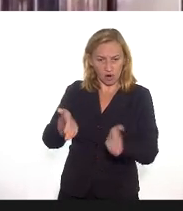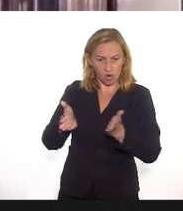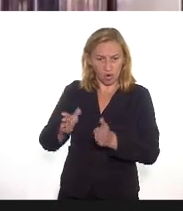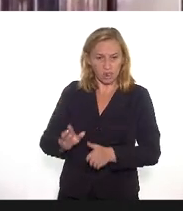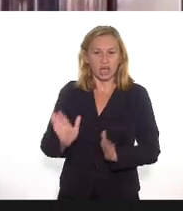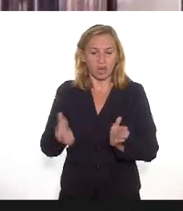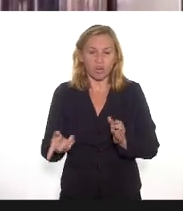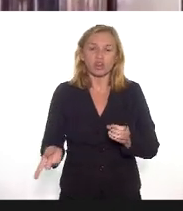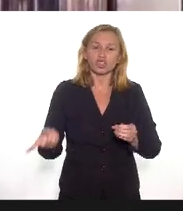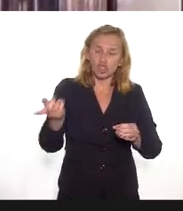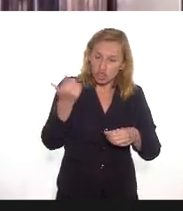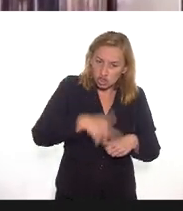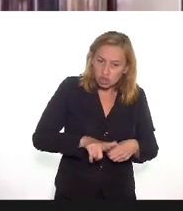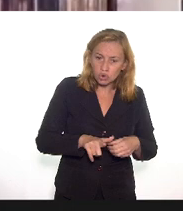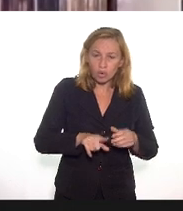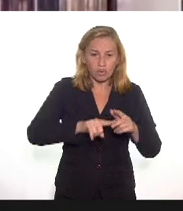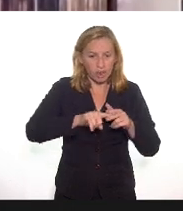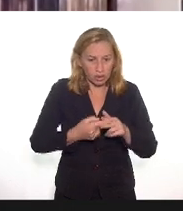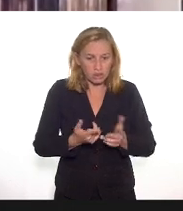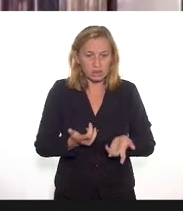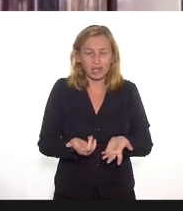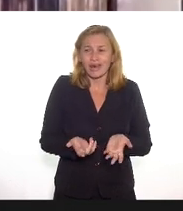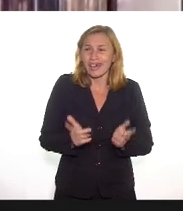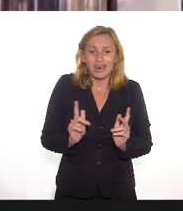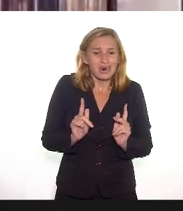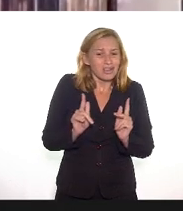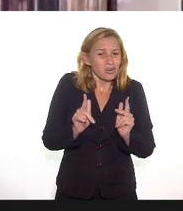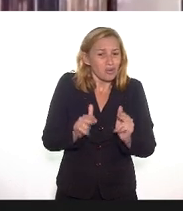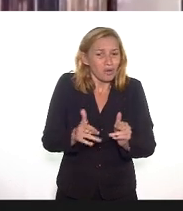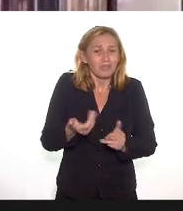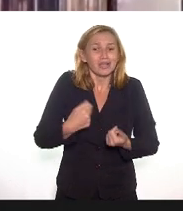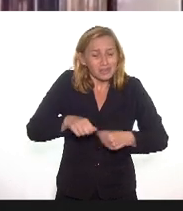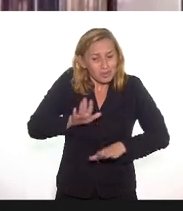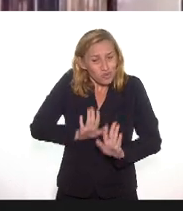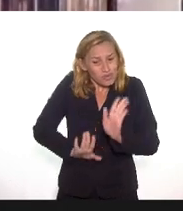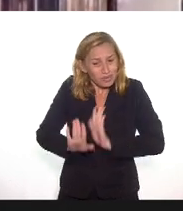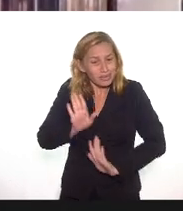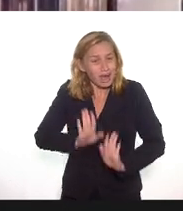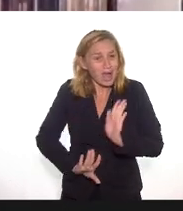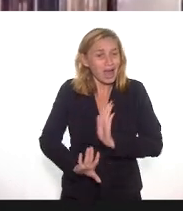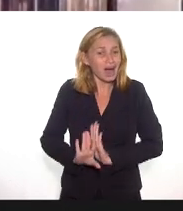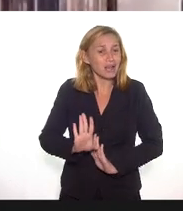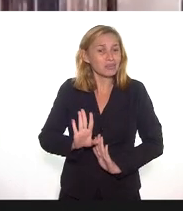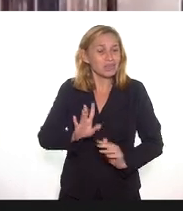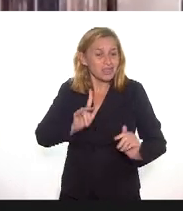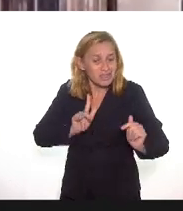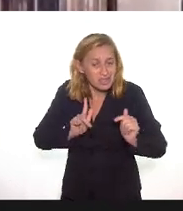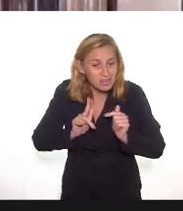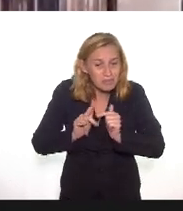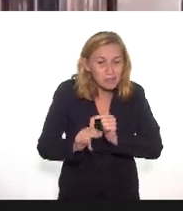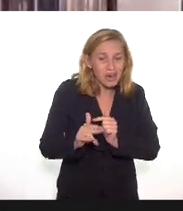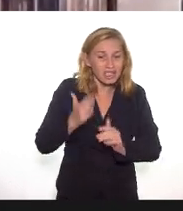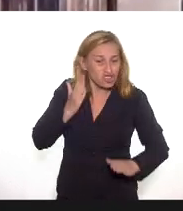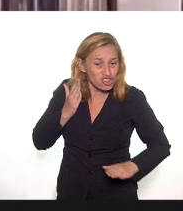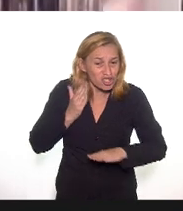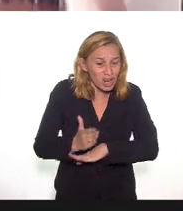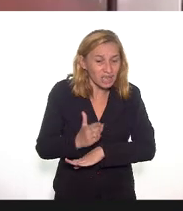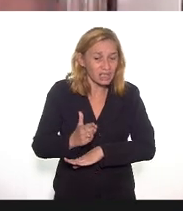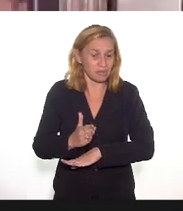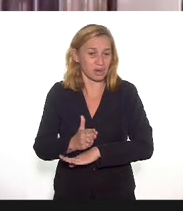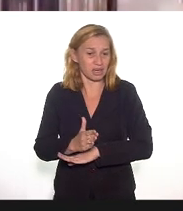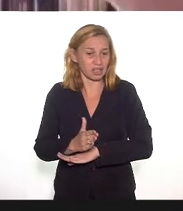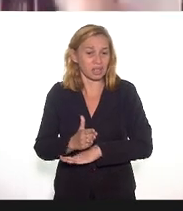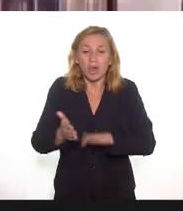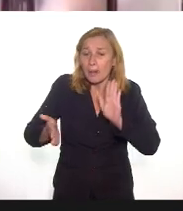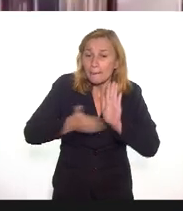uma revisão do segundo que está, a gente deve ter um certo cuidado, porque isso interfere diretamente,